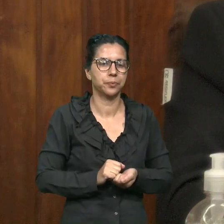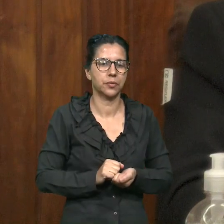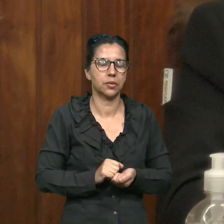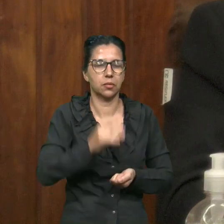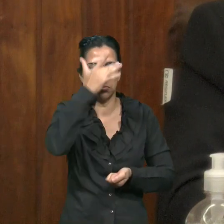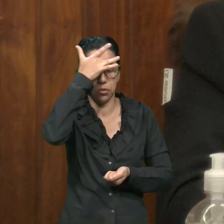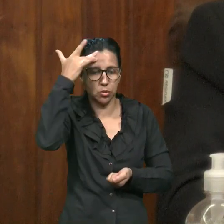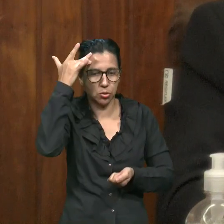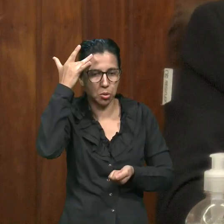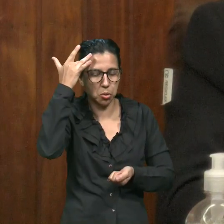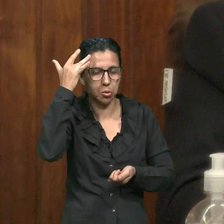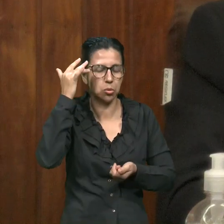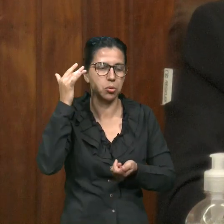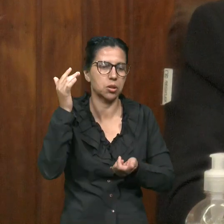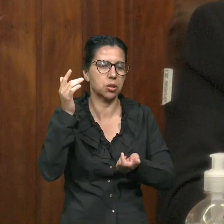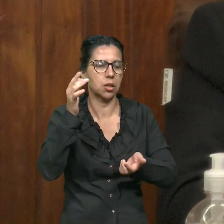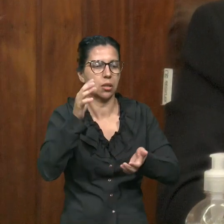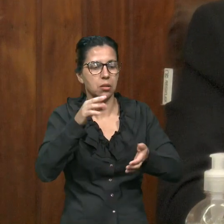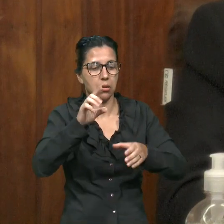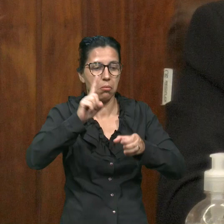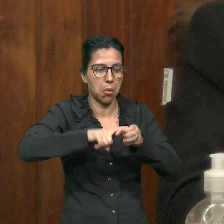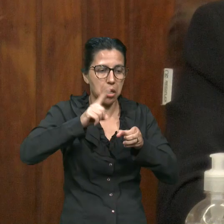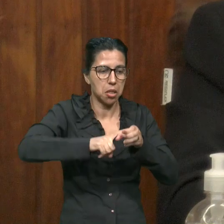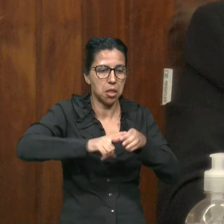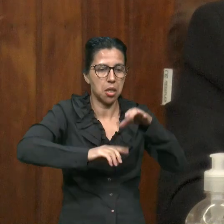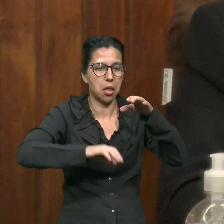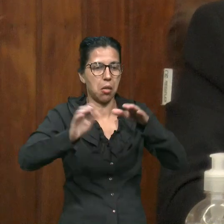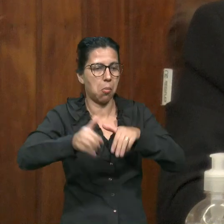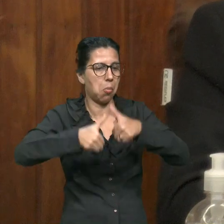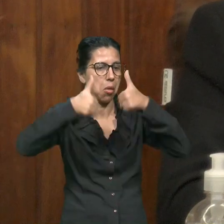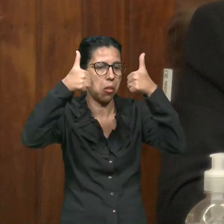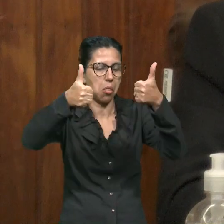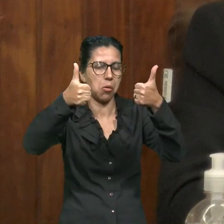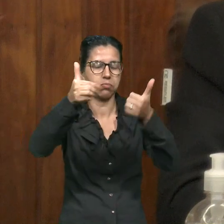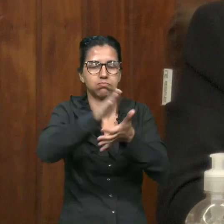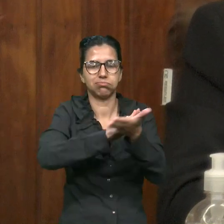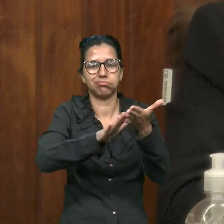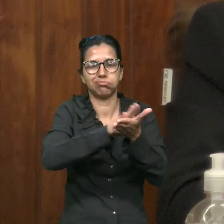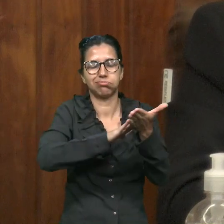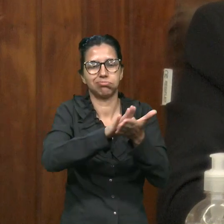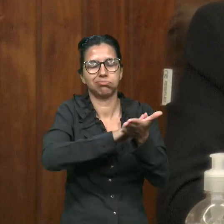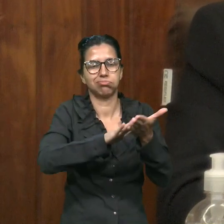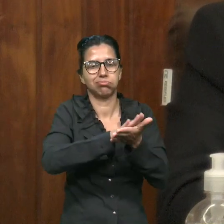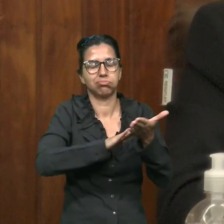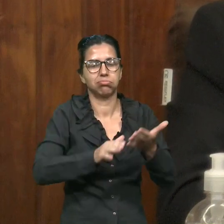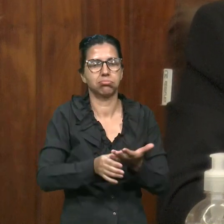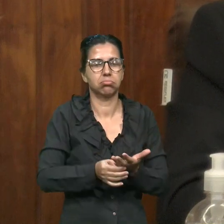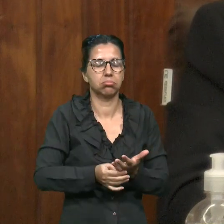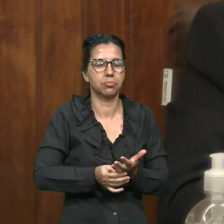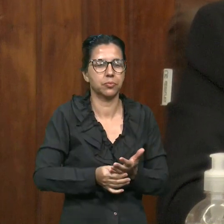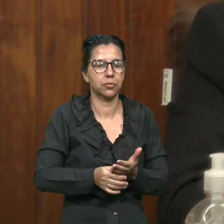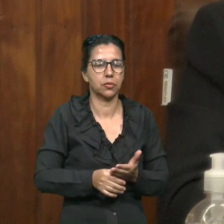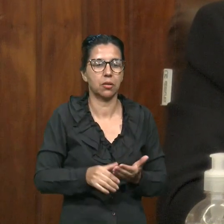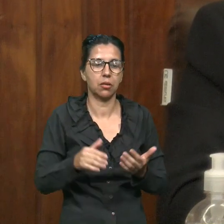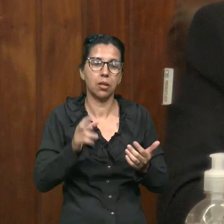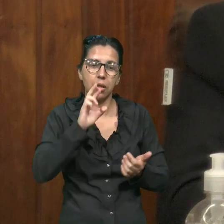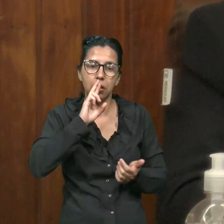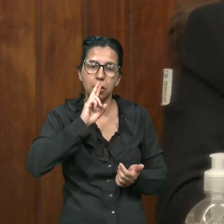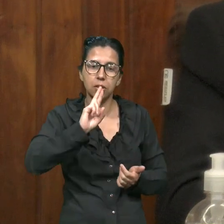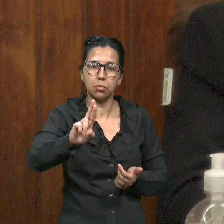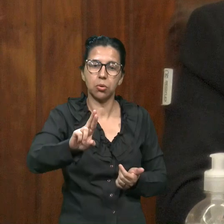nem se preocupou em melhorar a cidade, conforme anseia cada eleitor que depositou nas urnas esse voto de confiança. Daremos a resposta